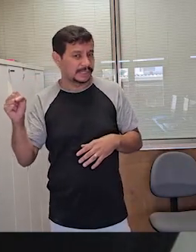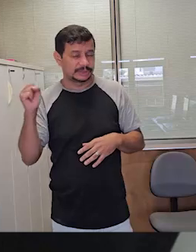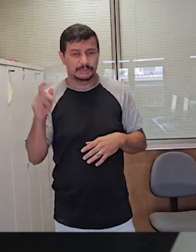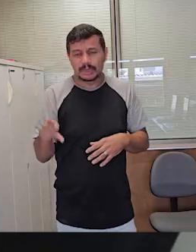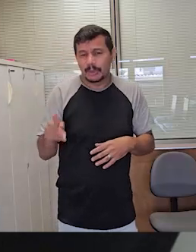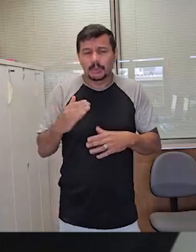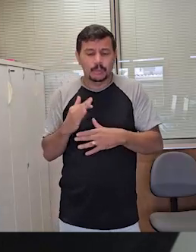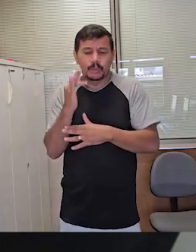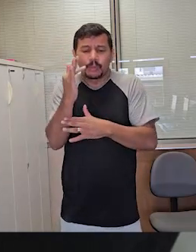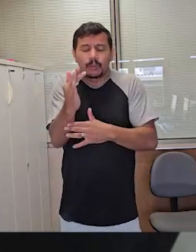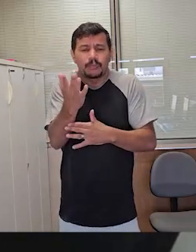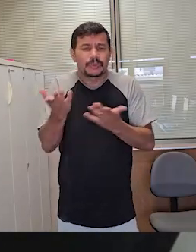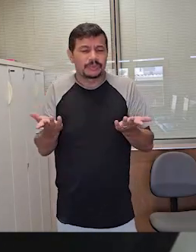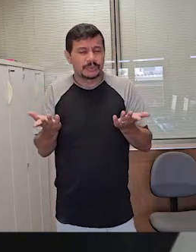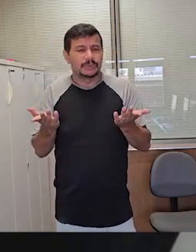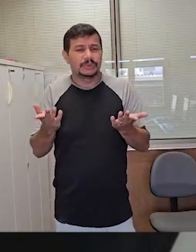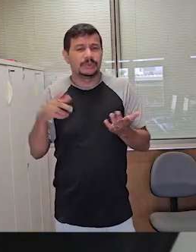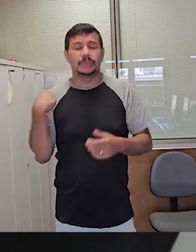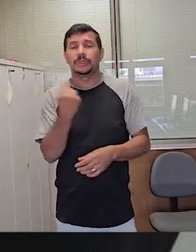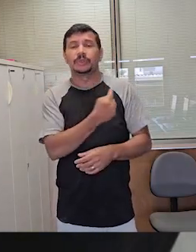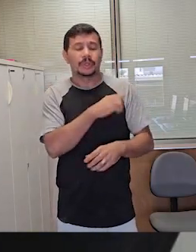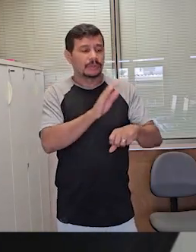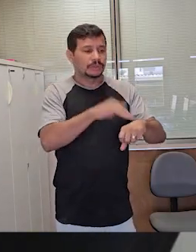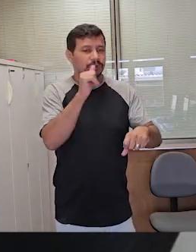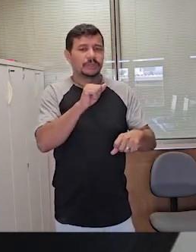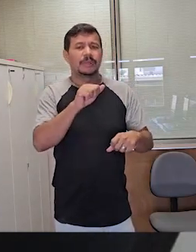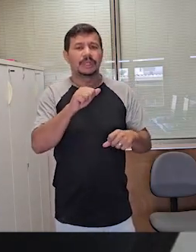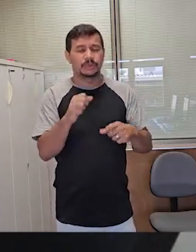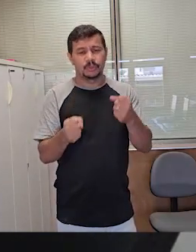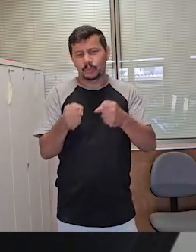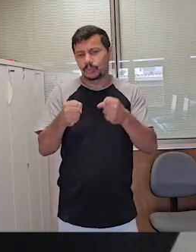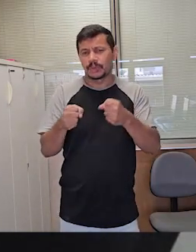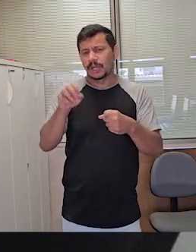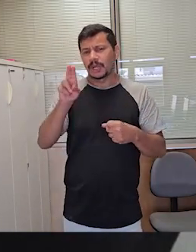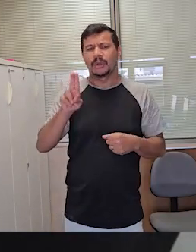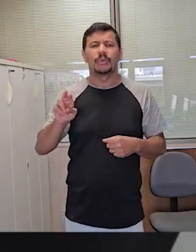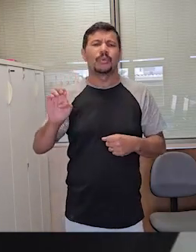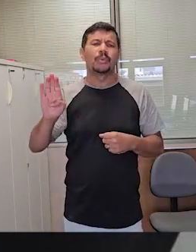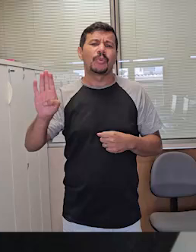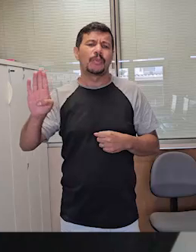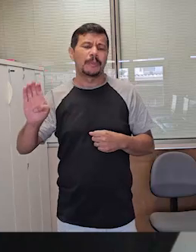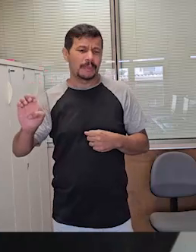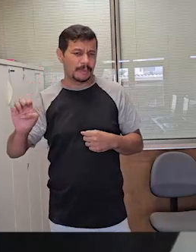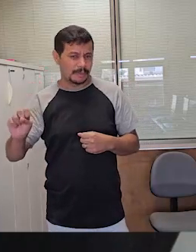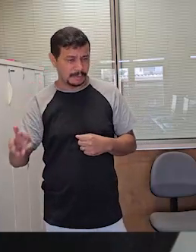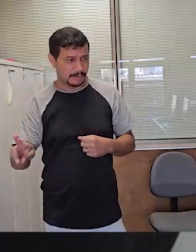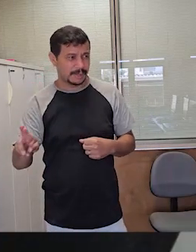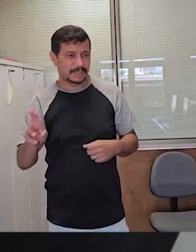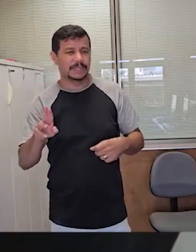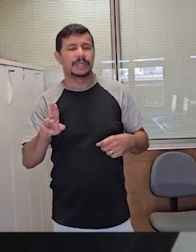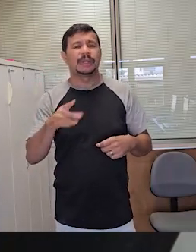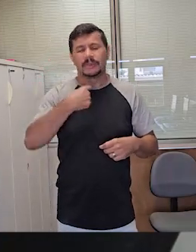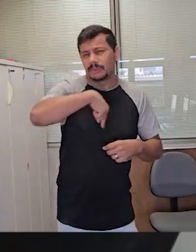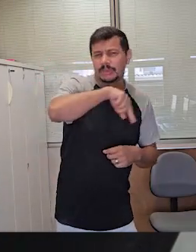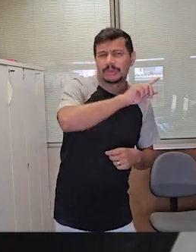vir desse empreendedorismo. Por exemplo, a gente vai chamar um Uber para sair daqui para ir lá na Galvão Bueno, né? Onde a gente acabou de sair de lá,